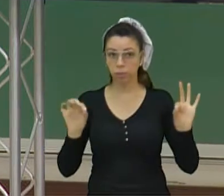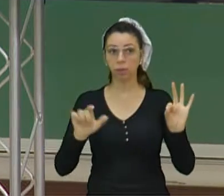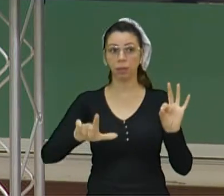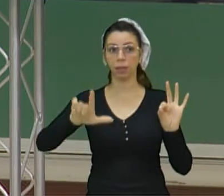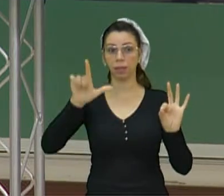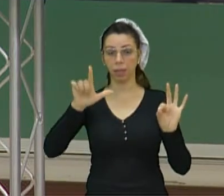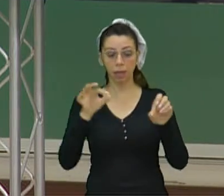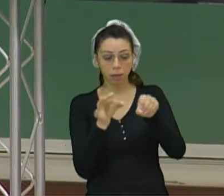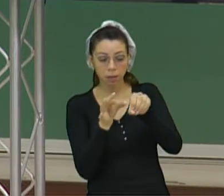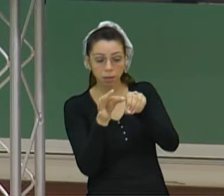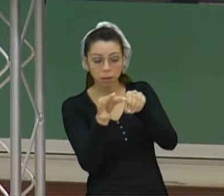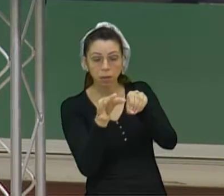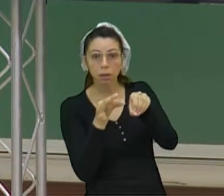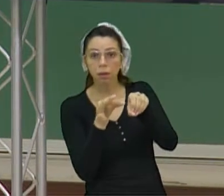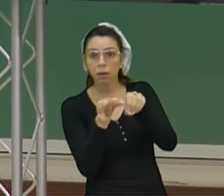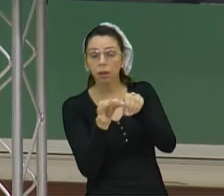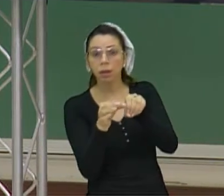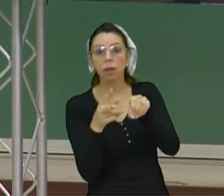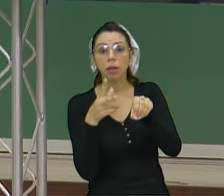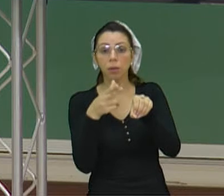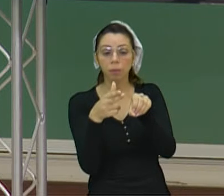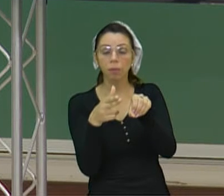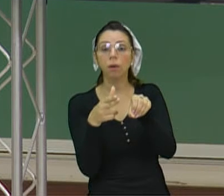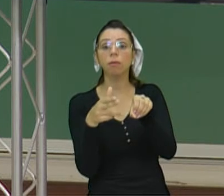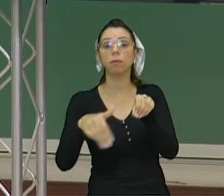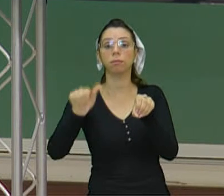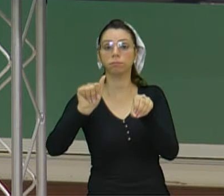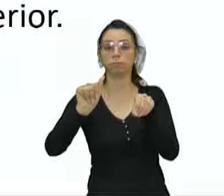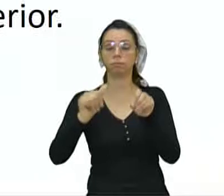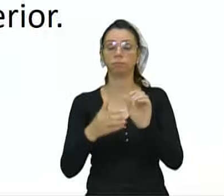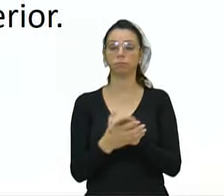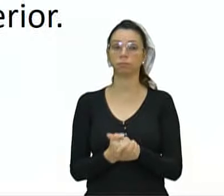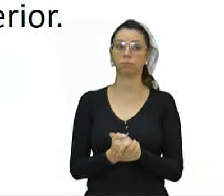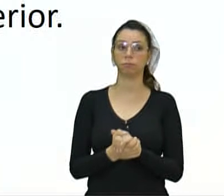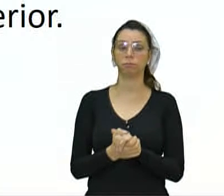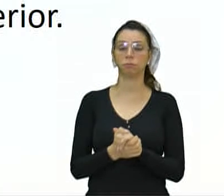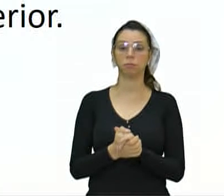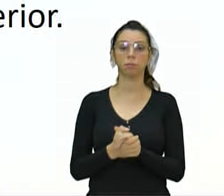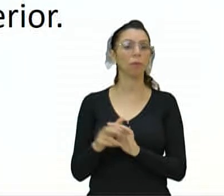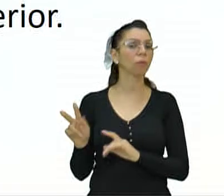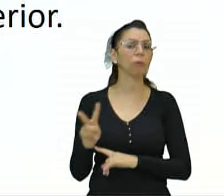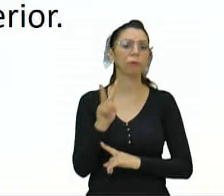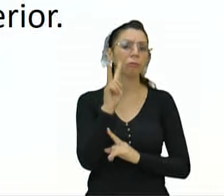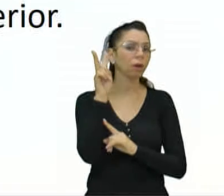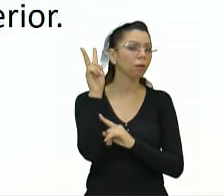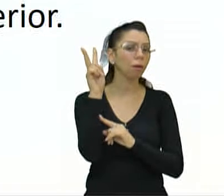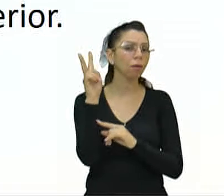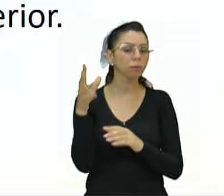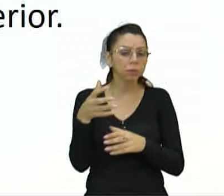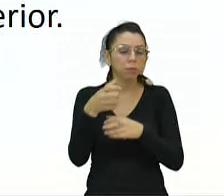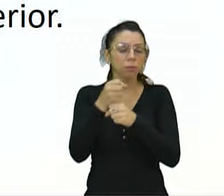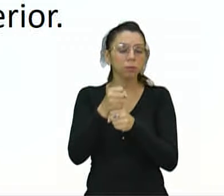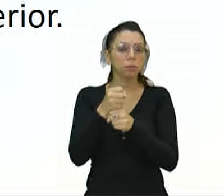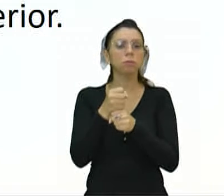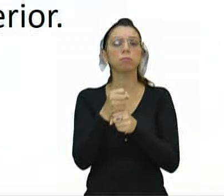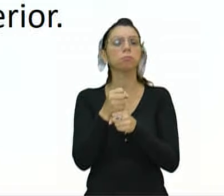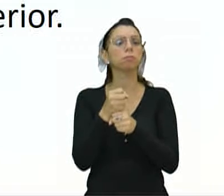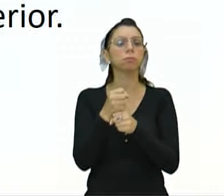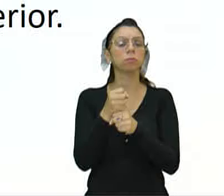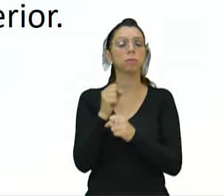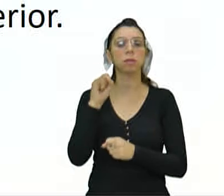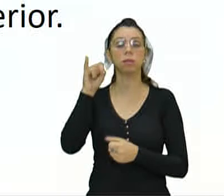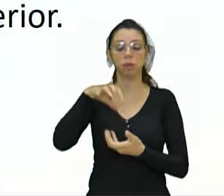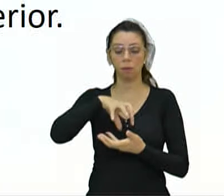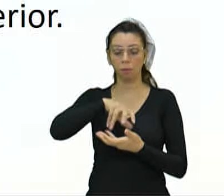área de secção transversal igual a A. Qual será o valor da nova resistência desse resistor caso